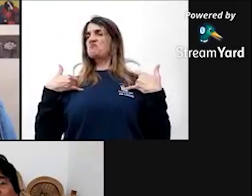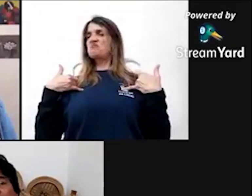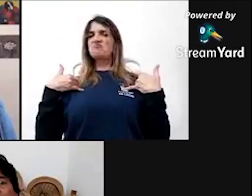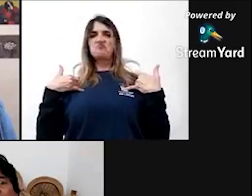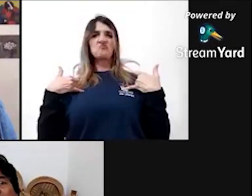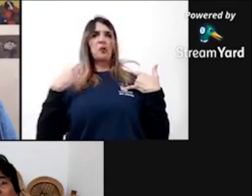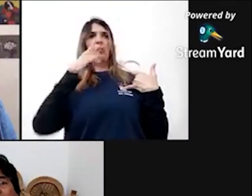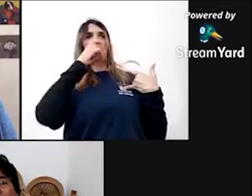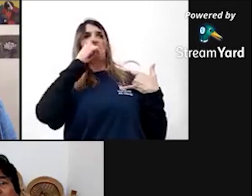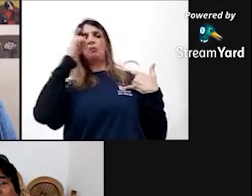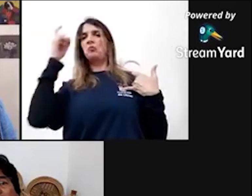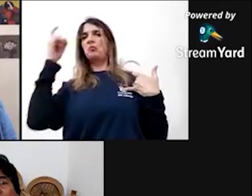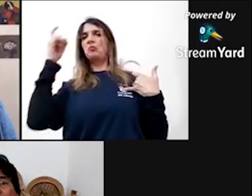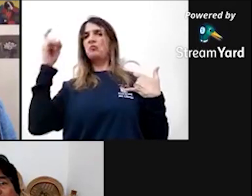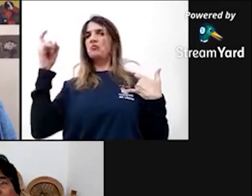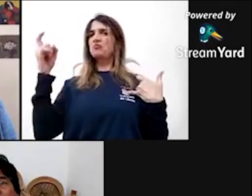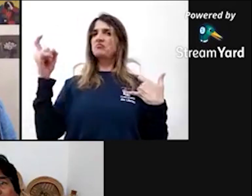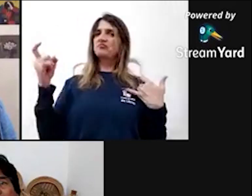leva